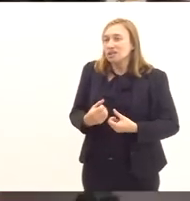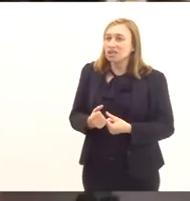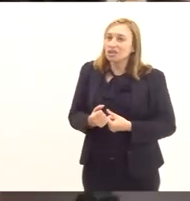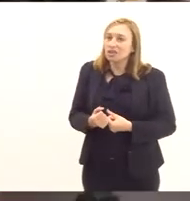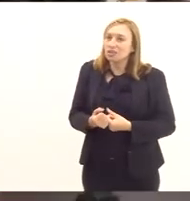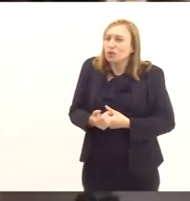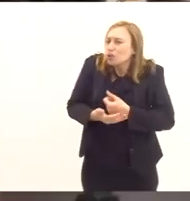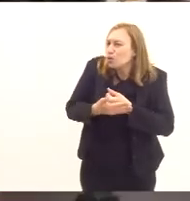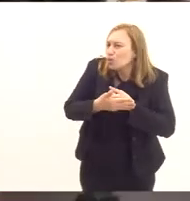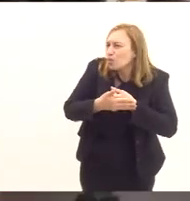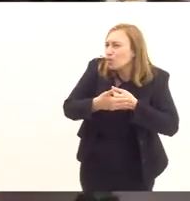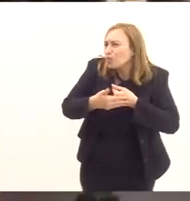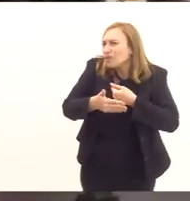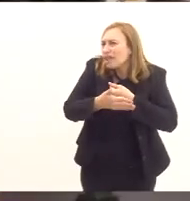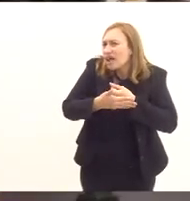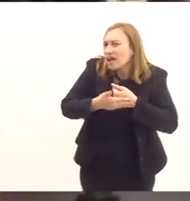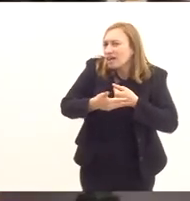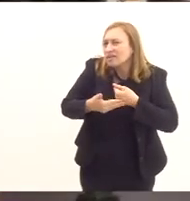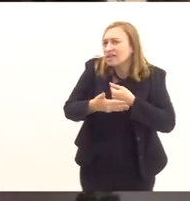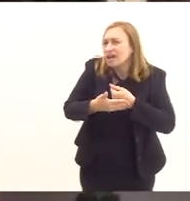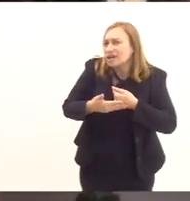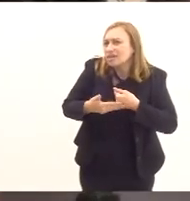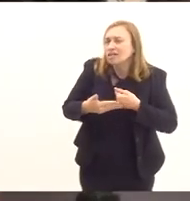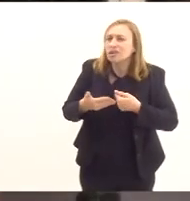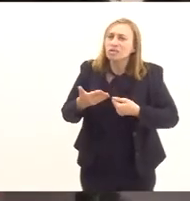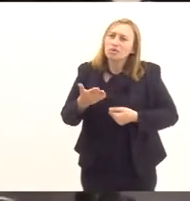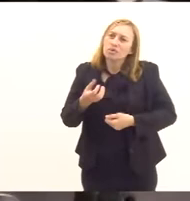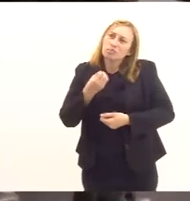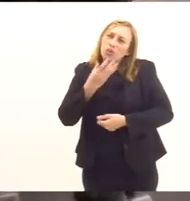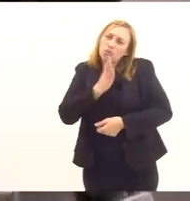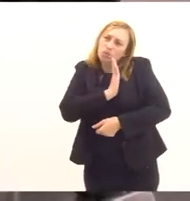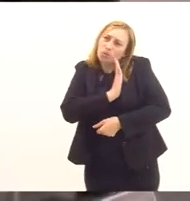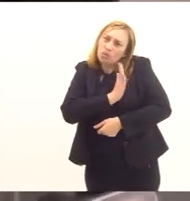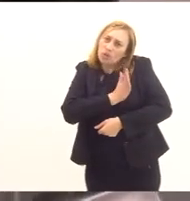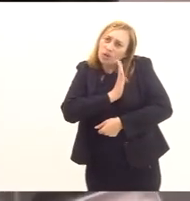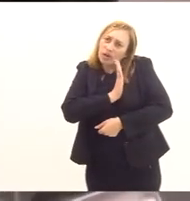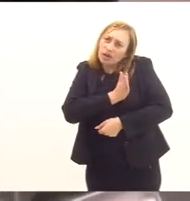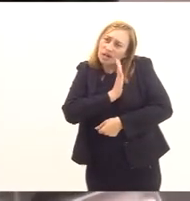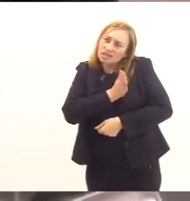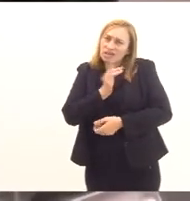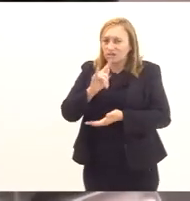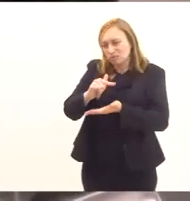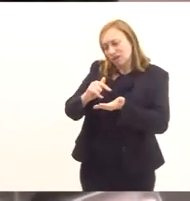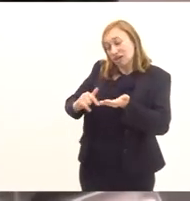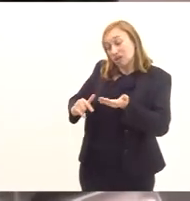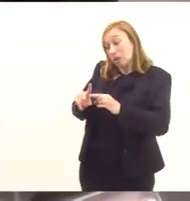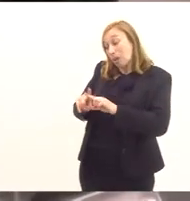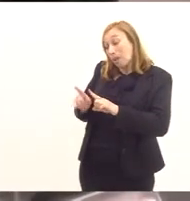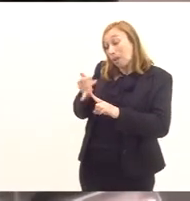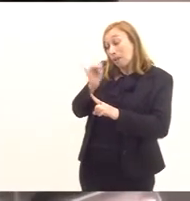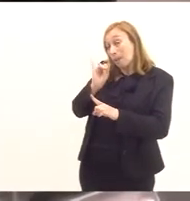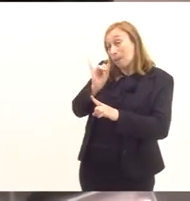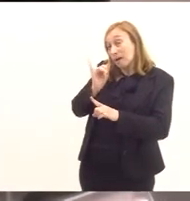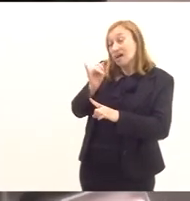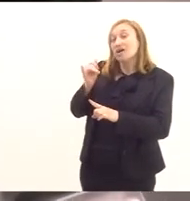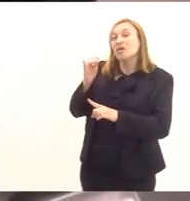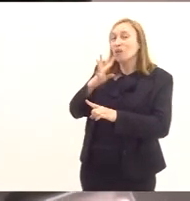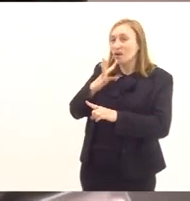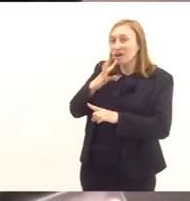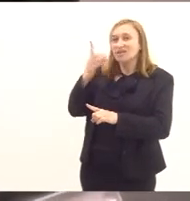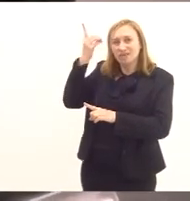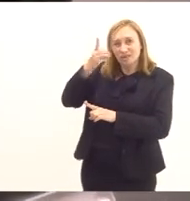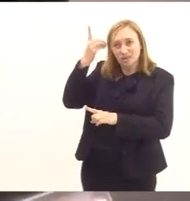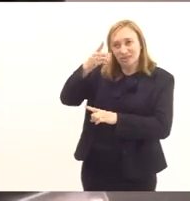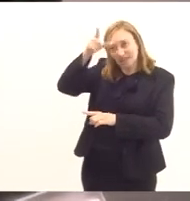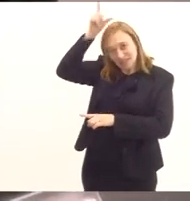o atenderia ou teria mais boa vontade por assim dizer com esse relatório mas a gente conhece o Deputado Luiz